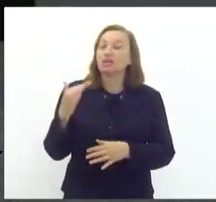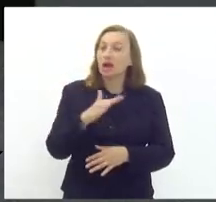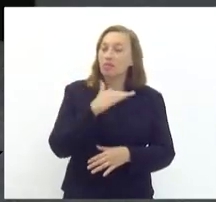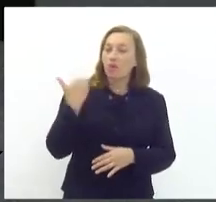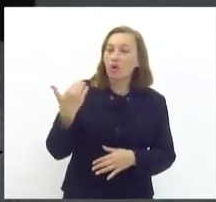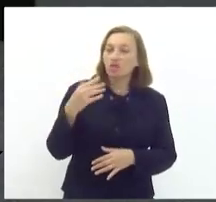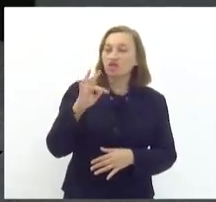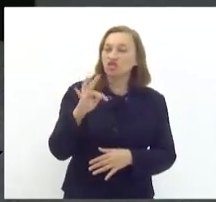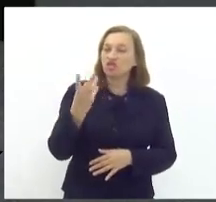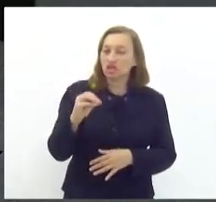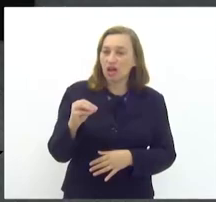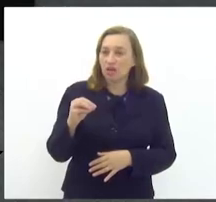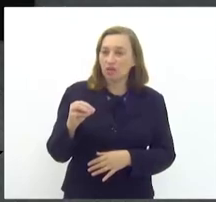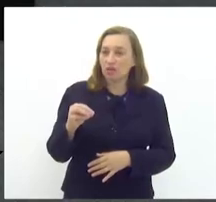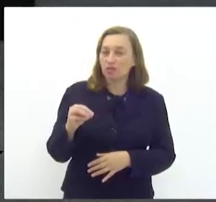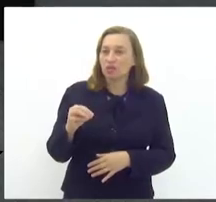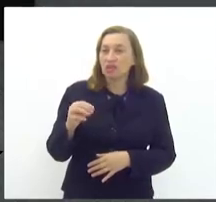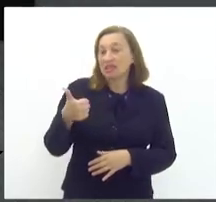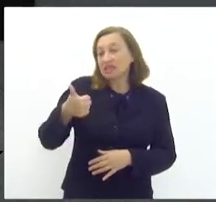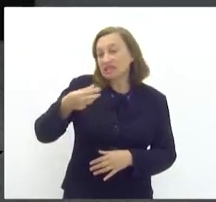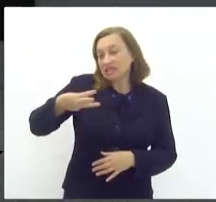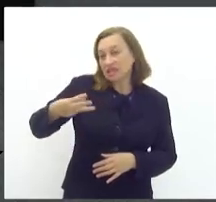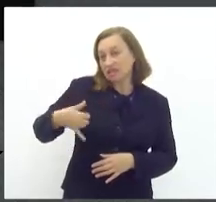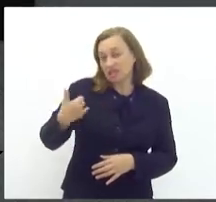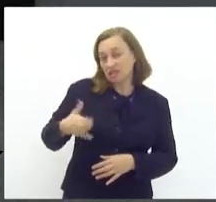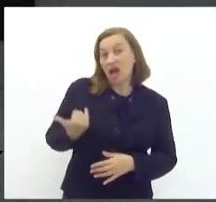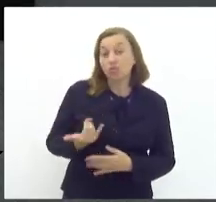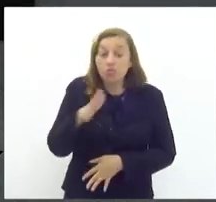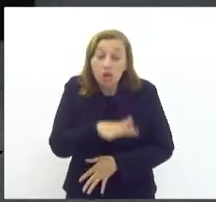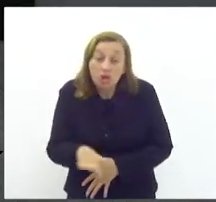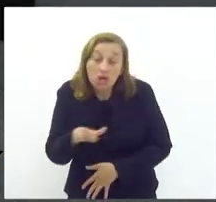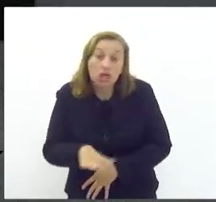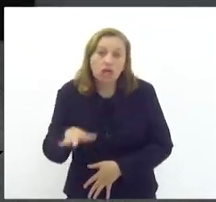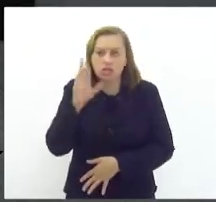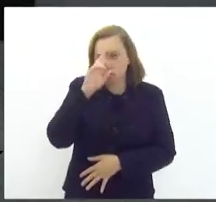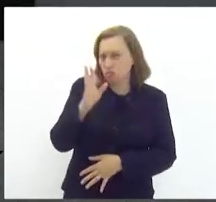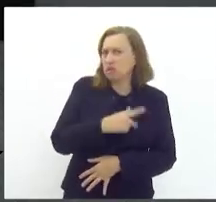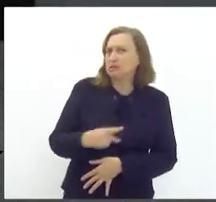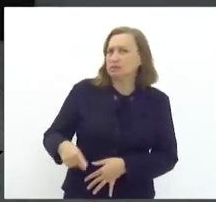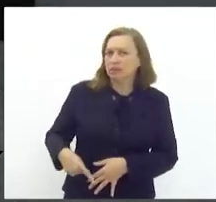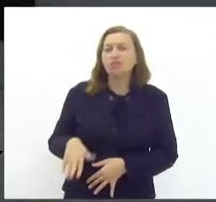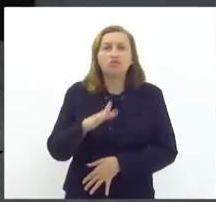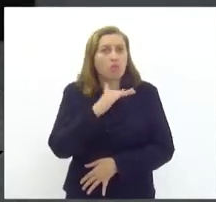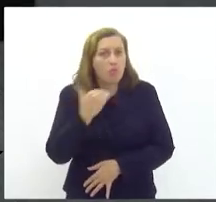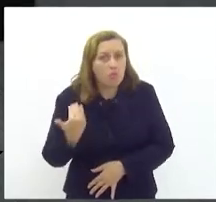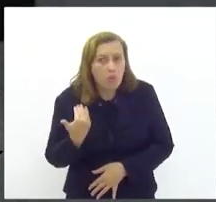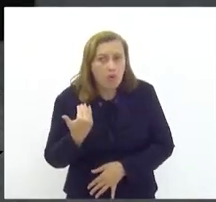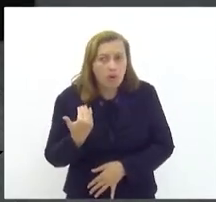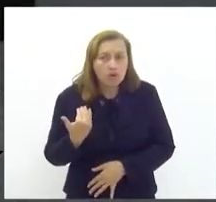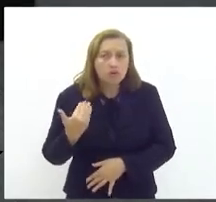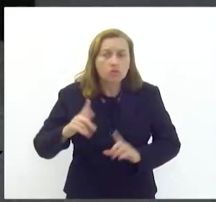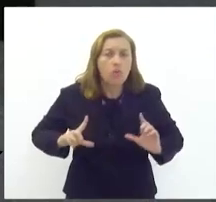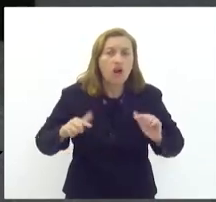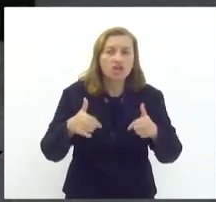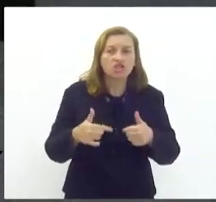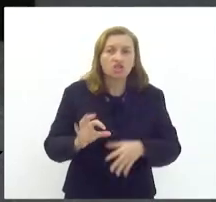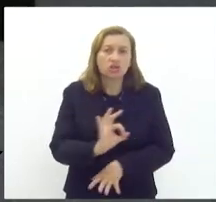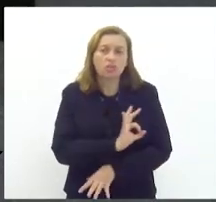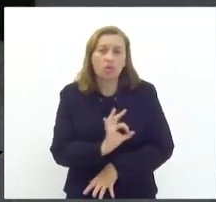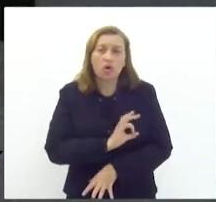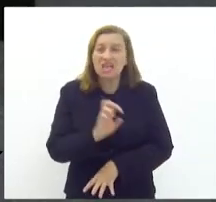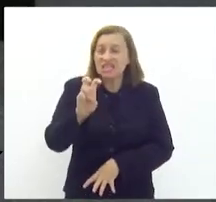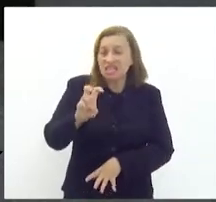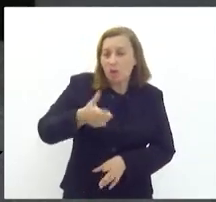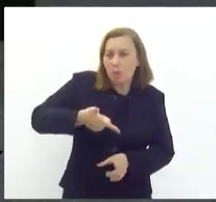de 13 anos de idade então uma criança senhor presidente foi assassinada numa ação policial com cinco